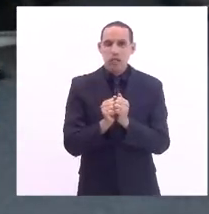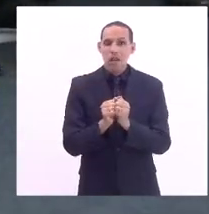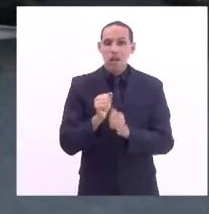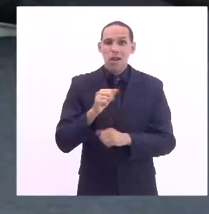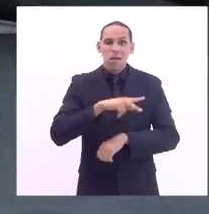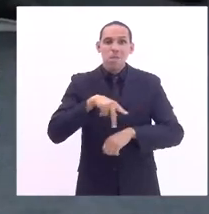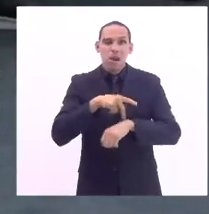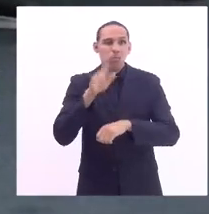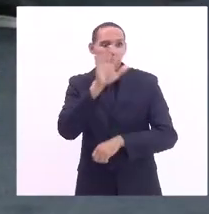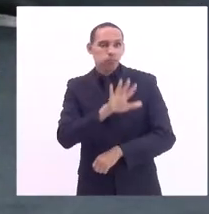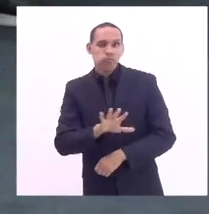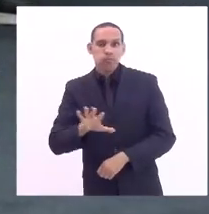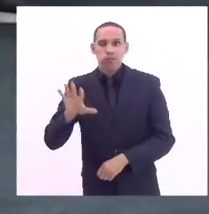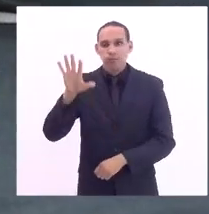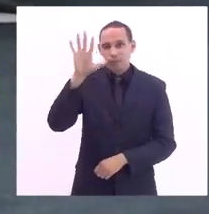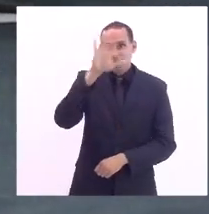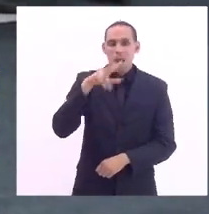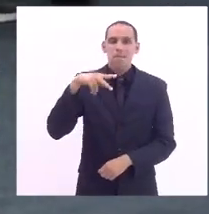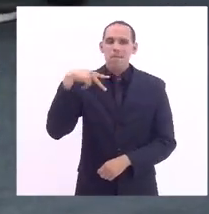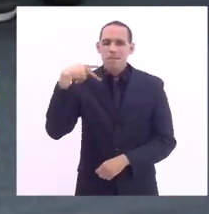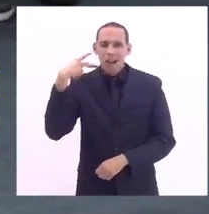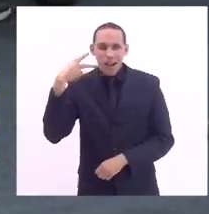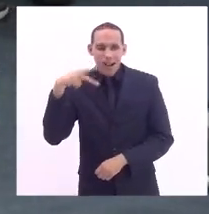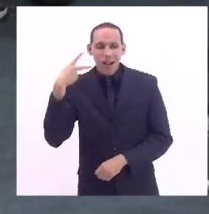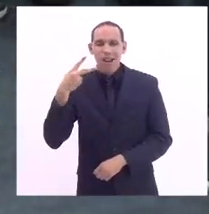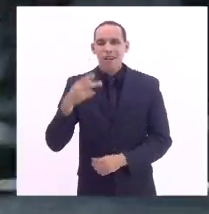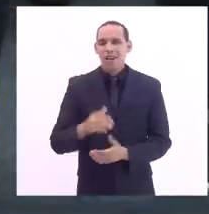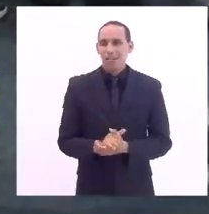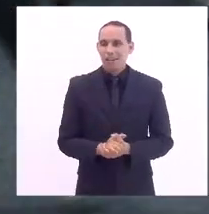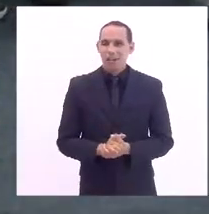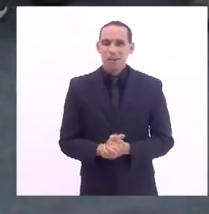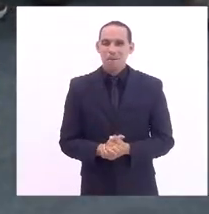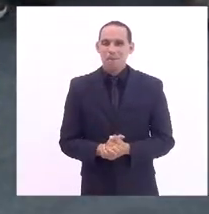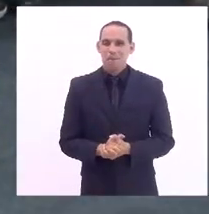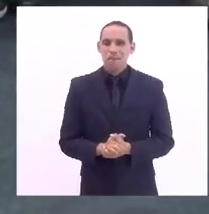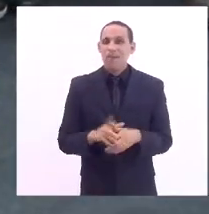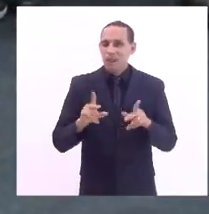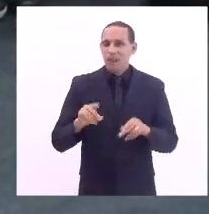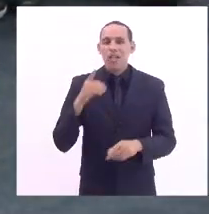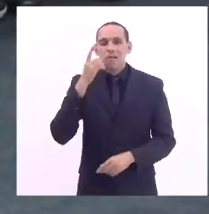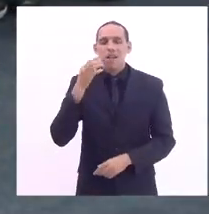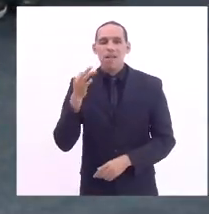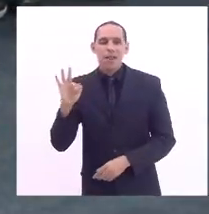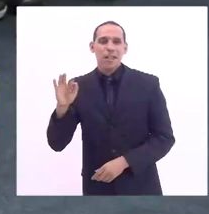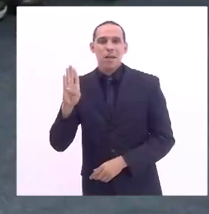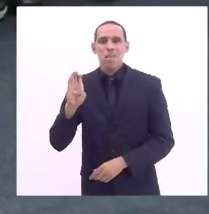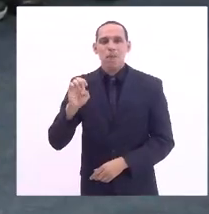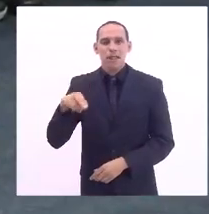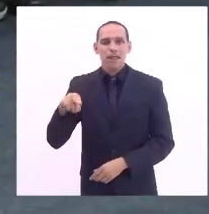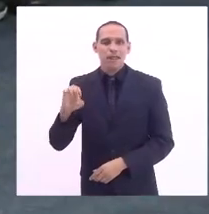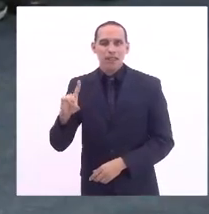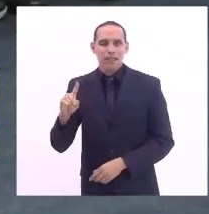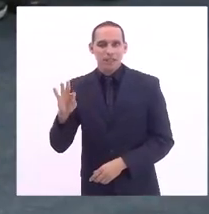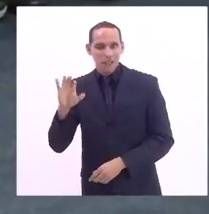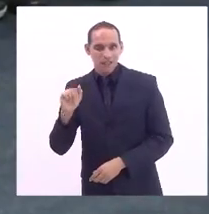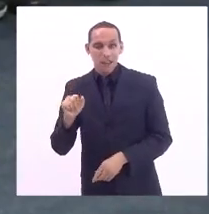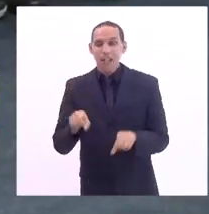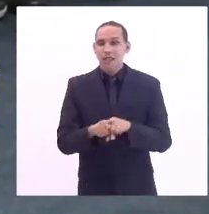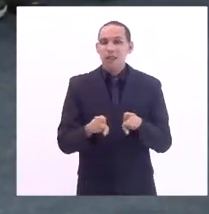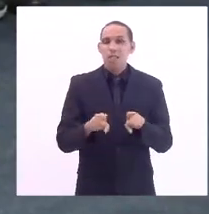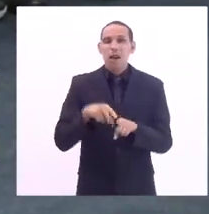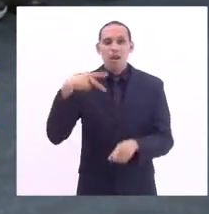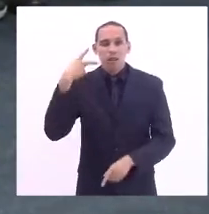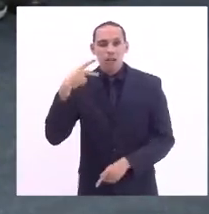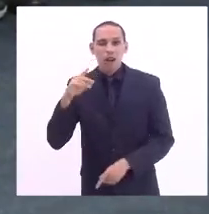todo o país. Parlamentares, senhor presidente, como deputada federal Benedita da Silva, como vereadora Tainá